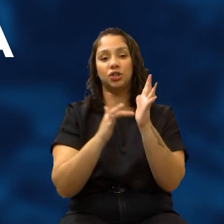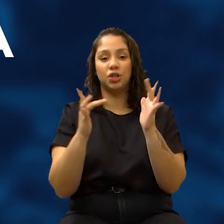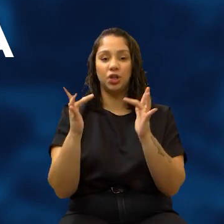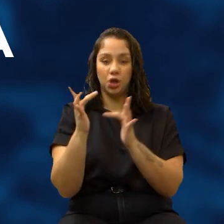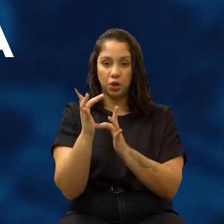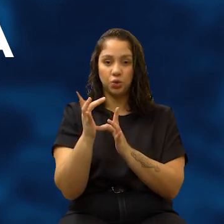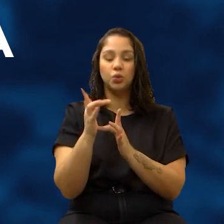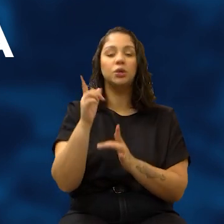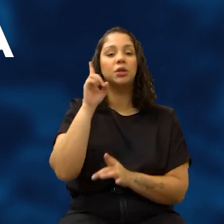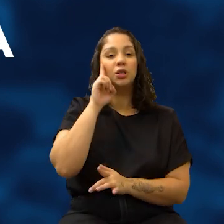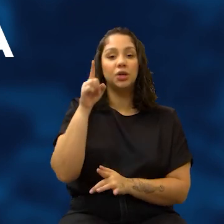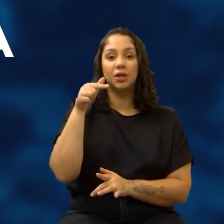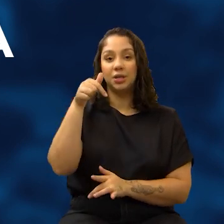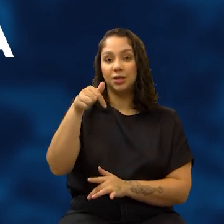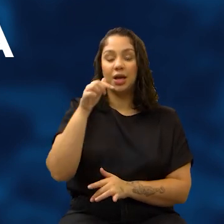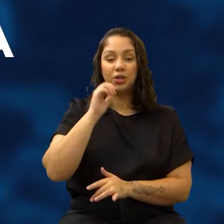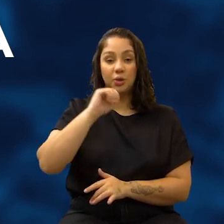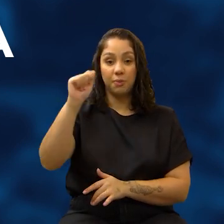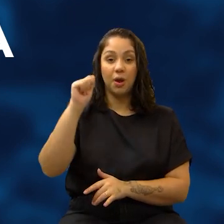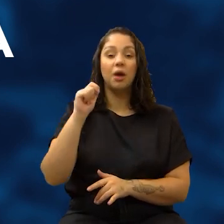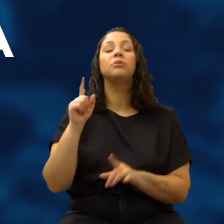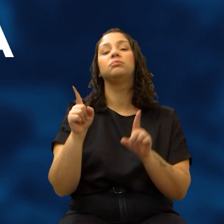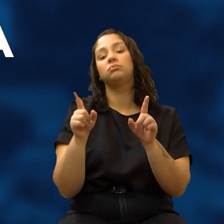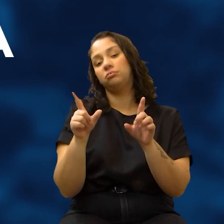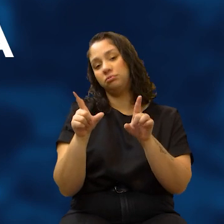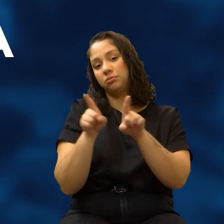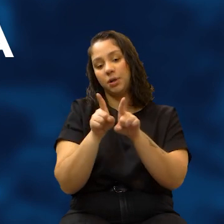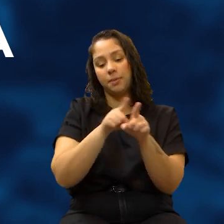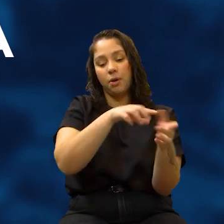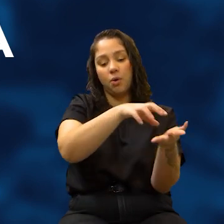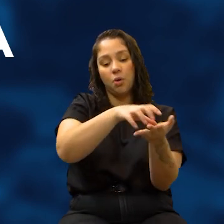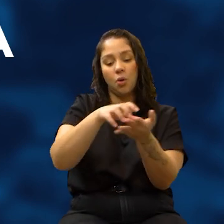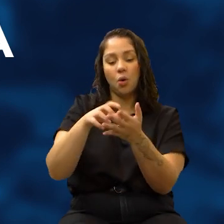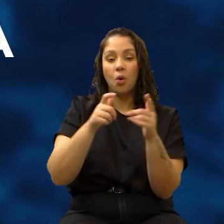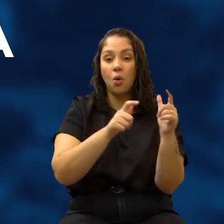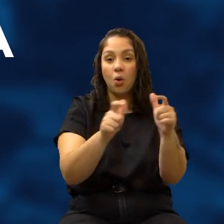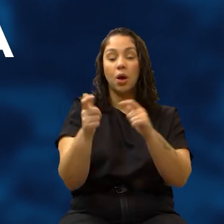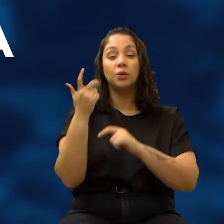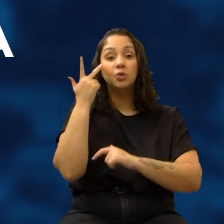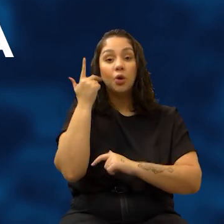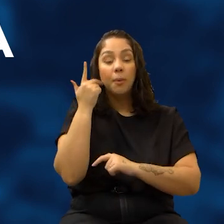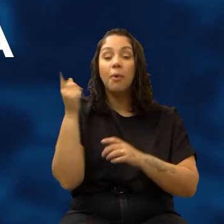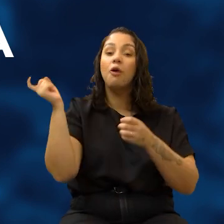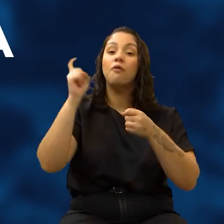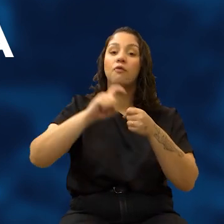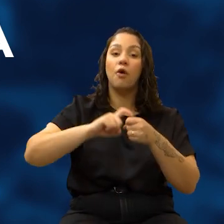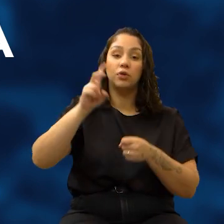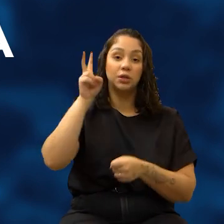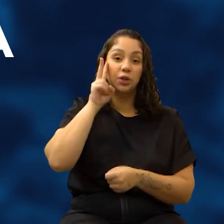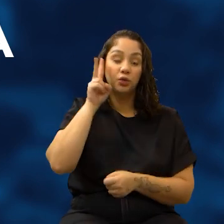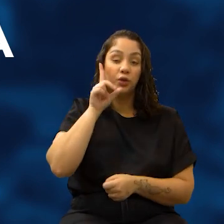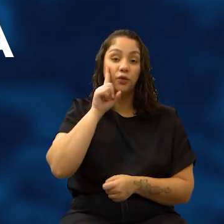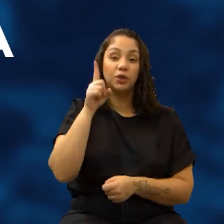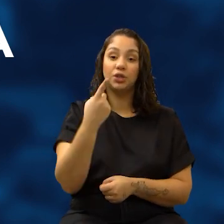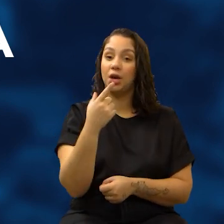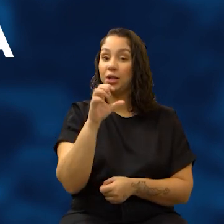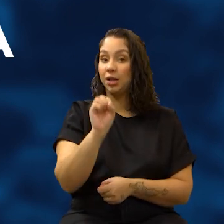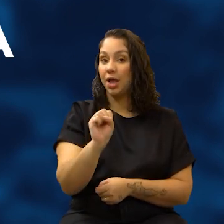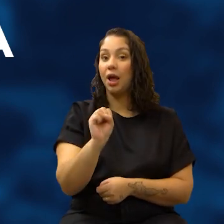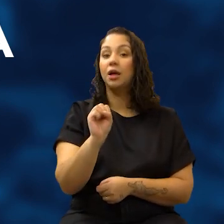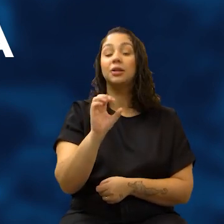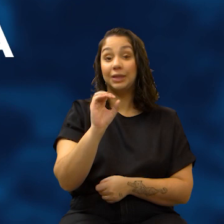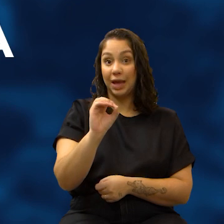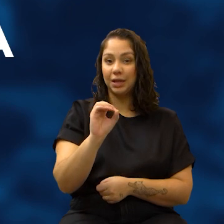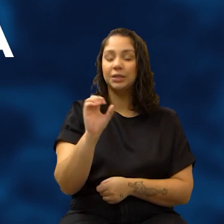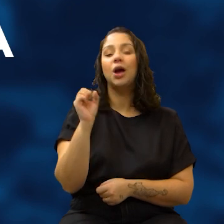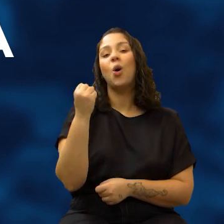nesta sexta-feira, 7 de abril. O expediente normal nas repartições públicas será retomado na segunda-feira, dia 10, às